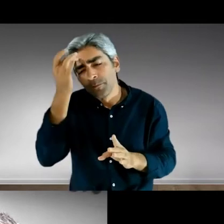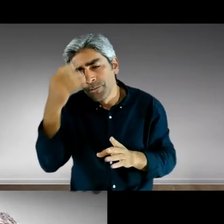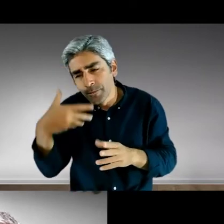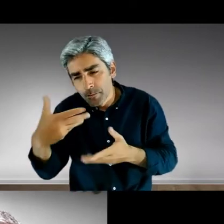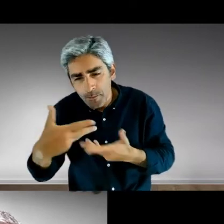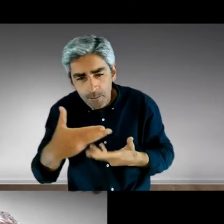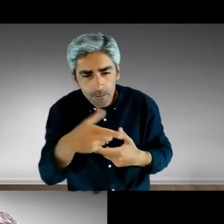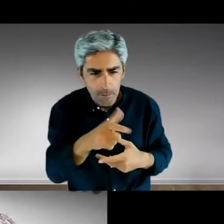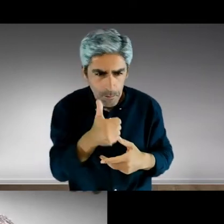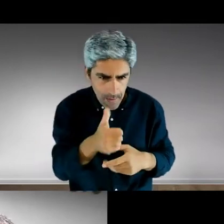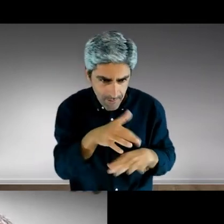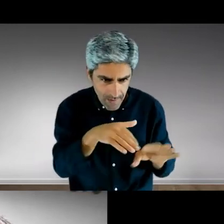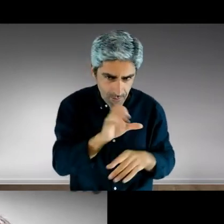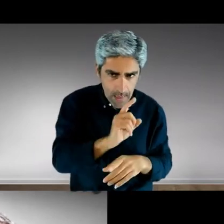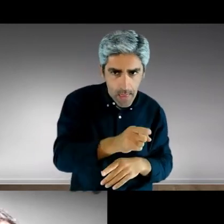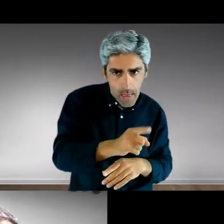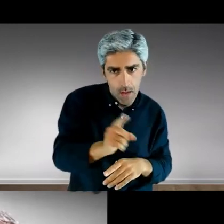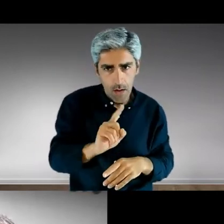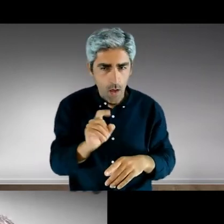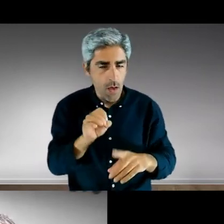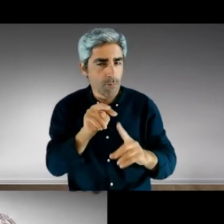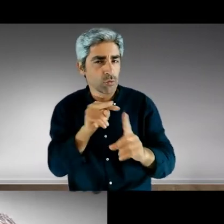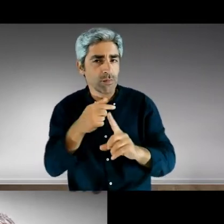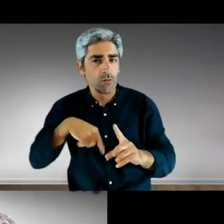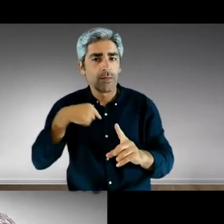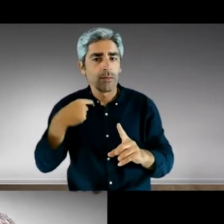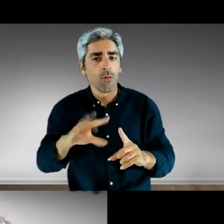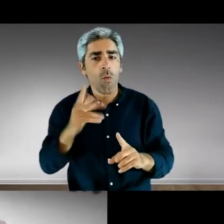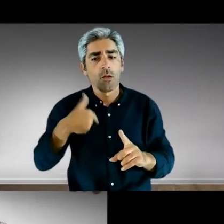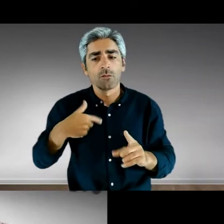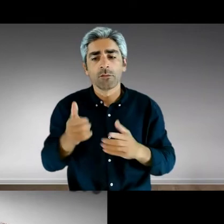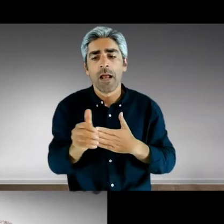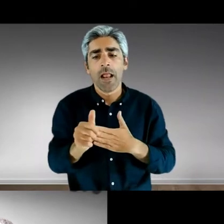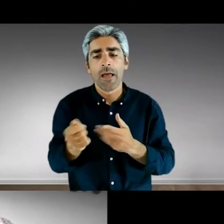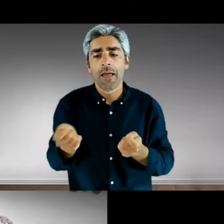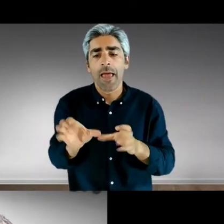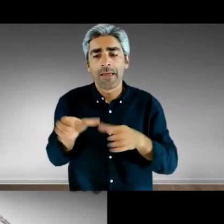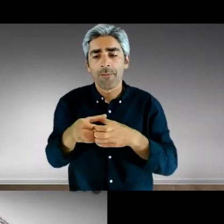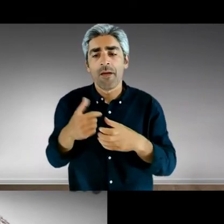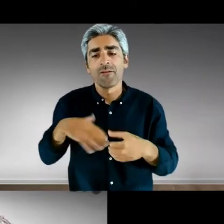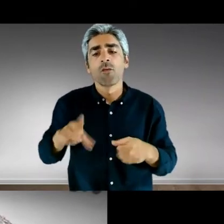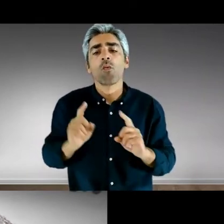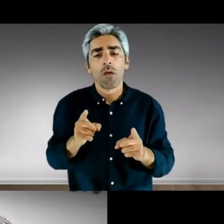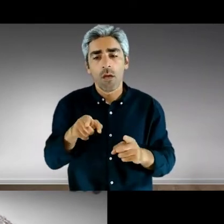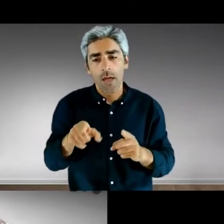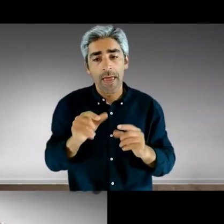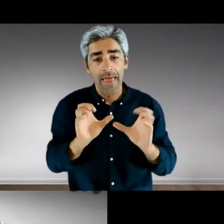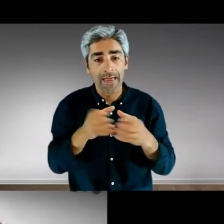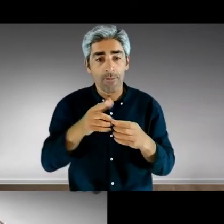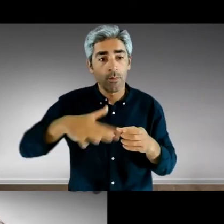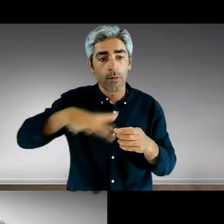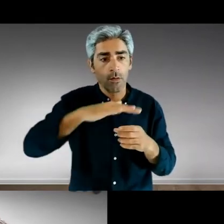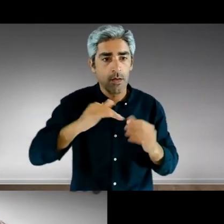as coisas estavam a ser bem feitas, pela perspectiva que tenho quando nós estamos a liderar uma equipa, que pretendemos que seja uma equipa de elevado desempenho ou de